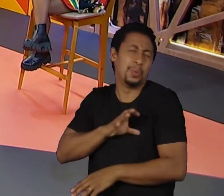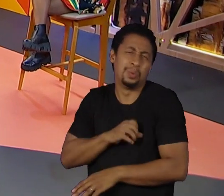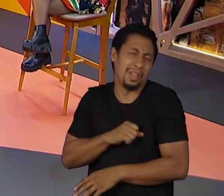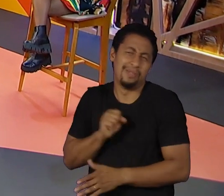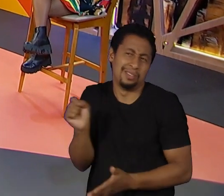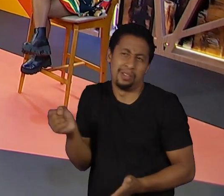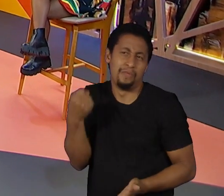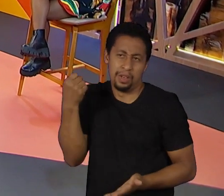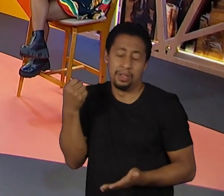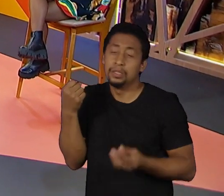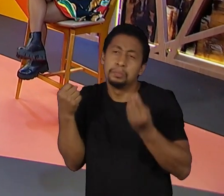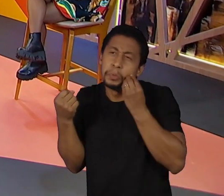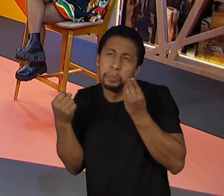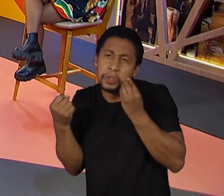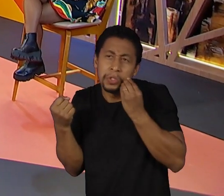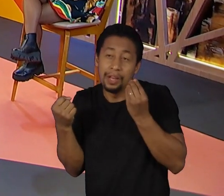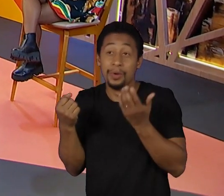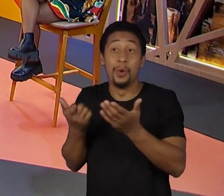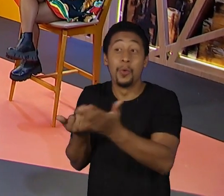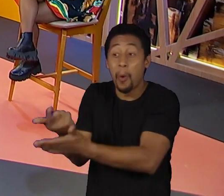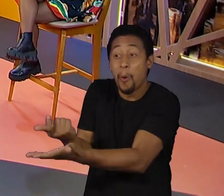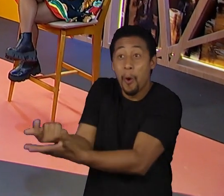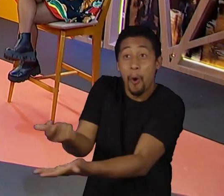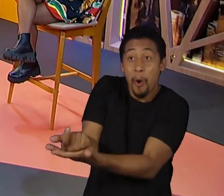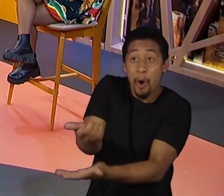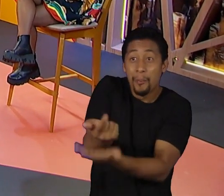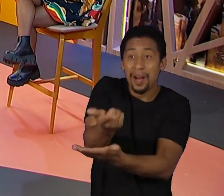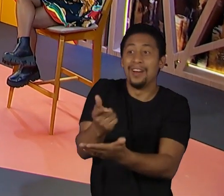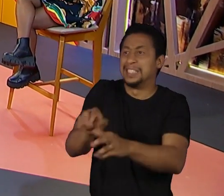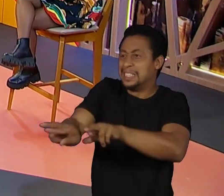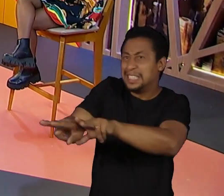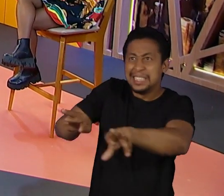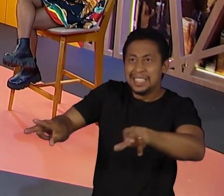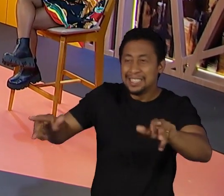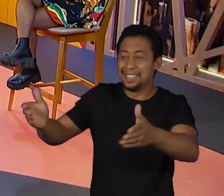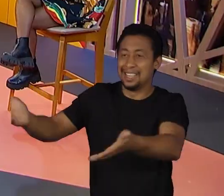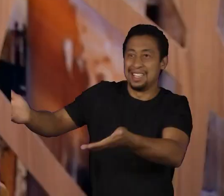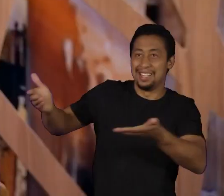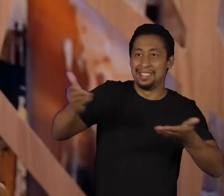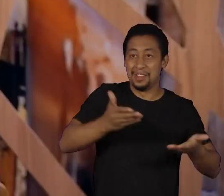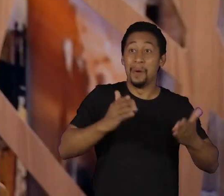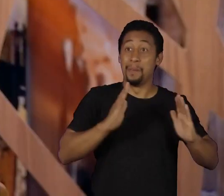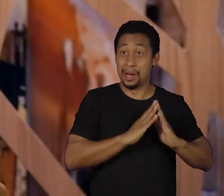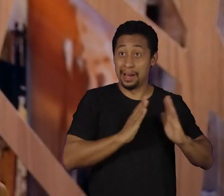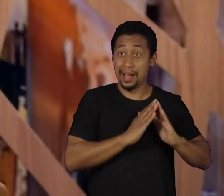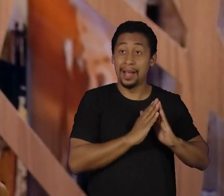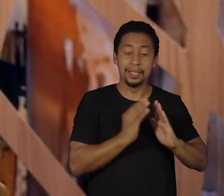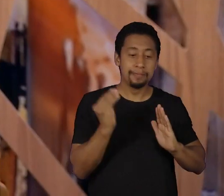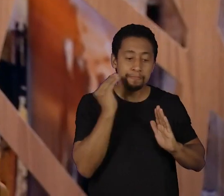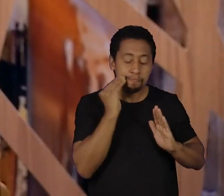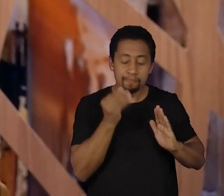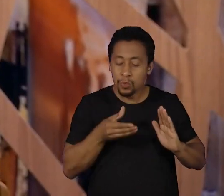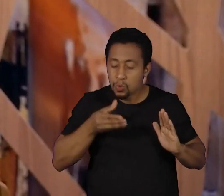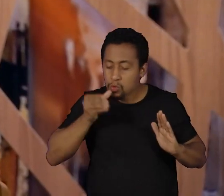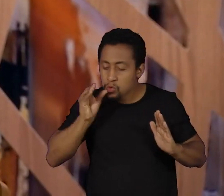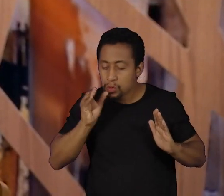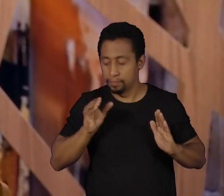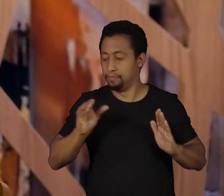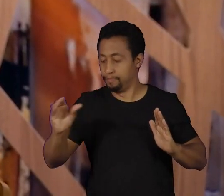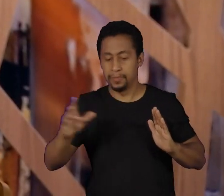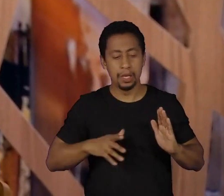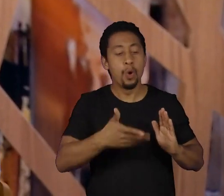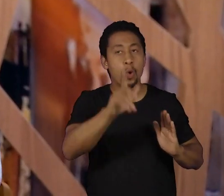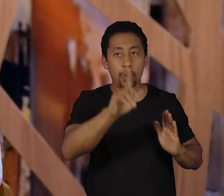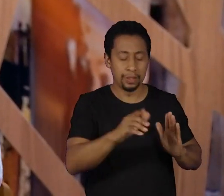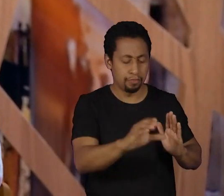Degustadora mesmo, de ir no bar, comprar vários rótulos e ficar degustando em casa. Porém, nunca me vi representada, né? Como uma mulher